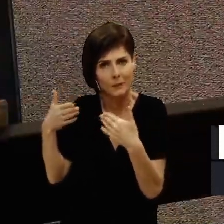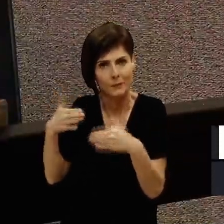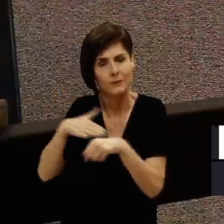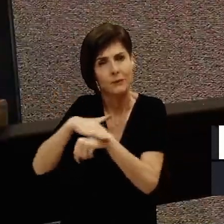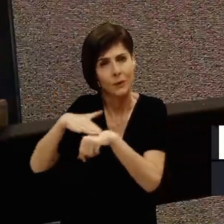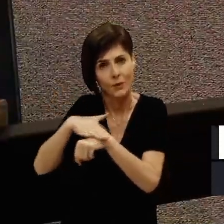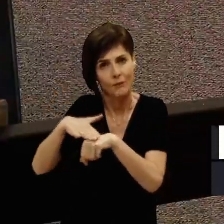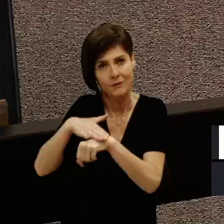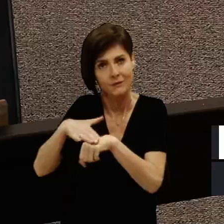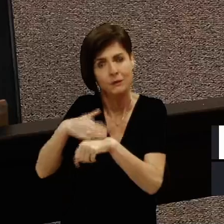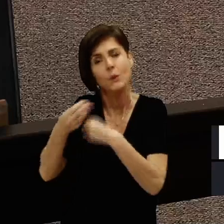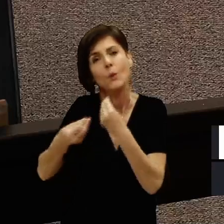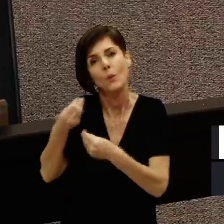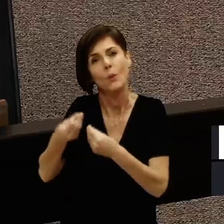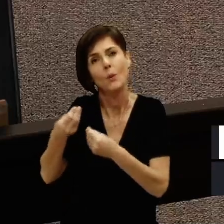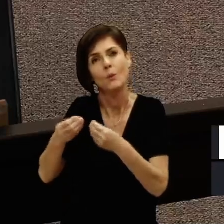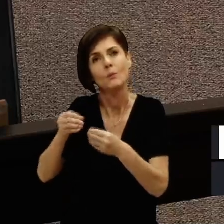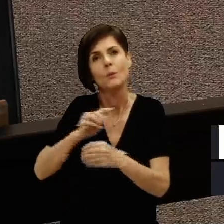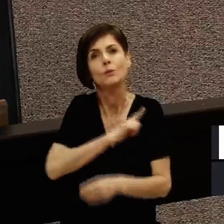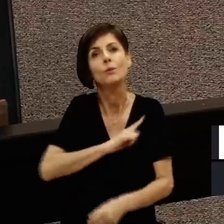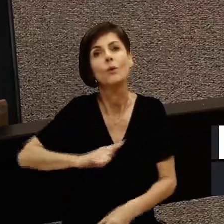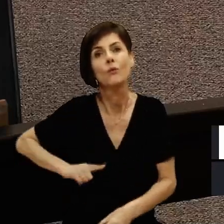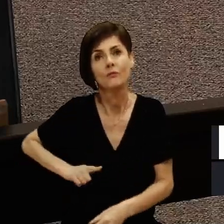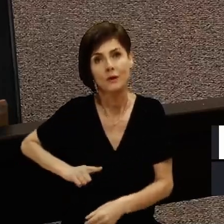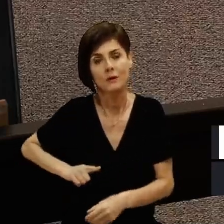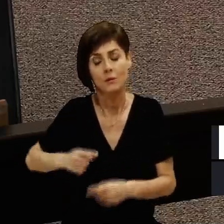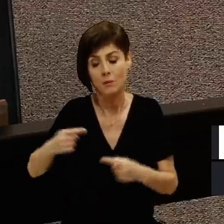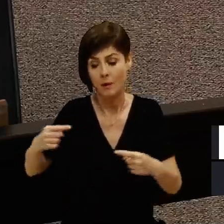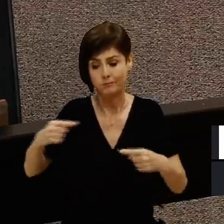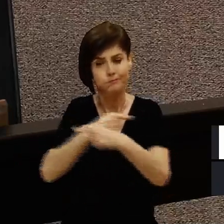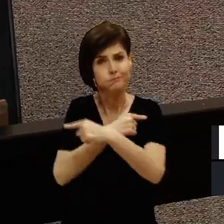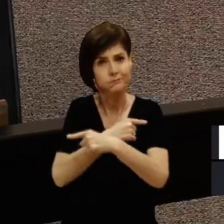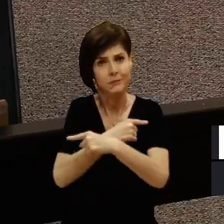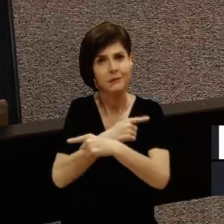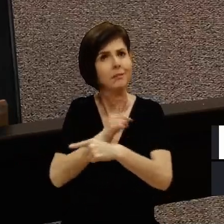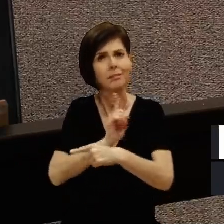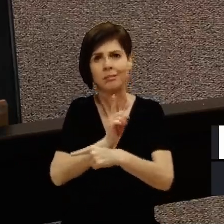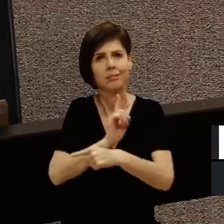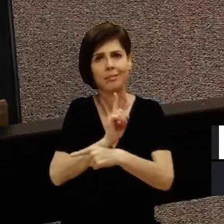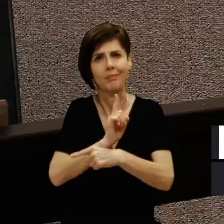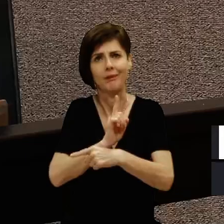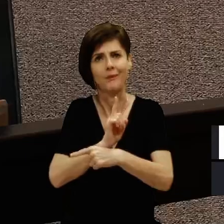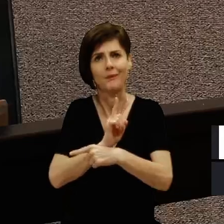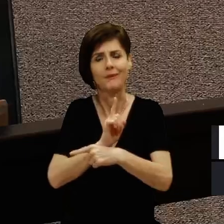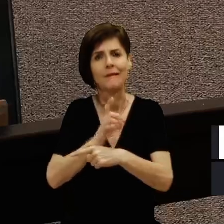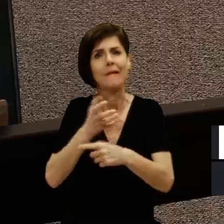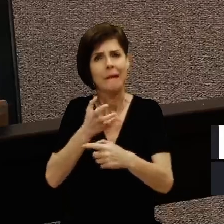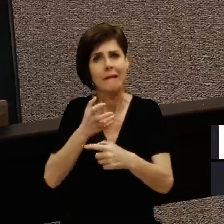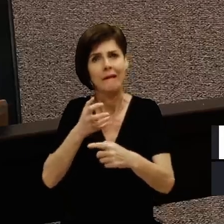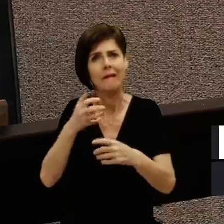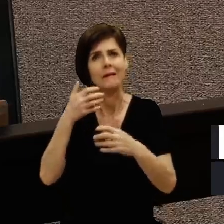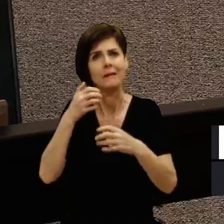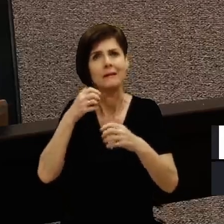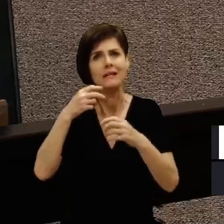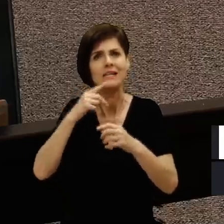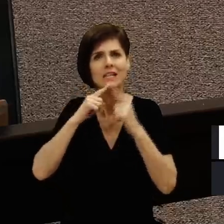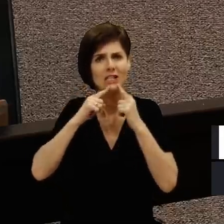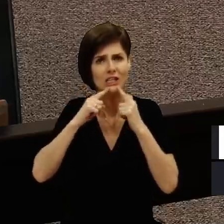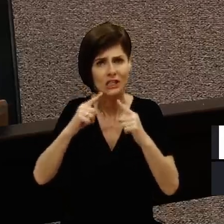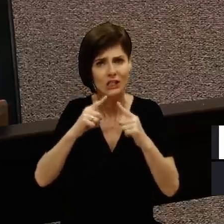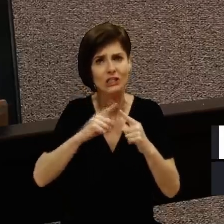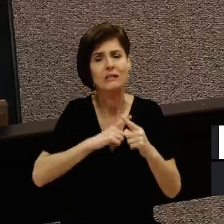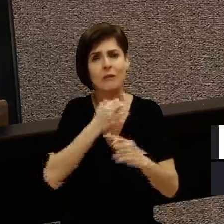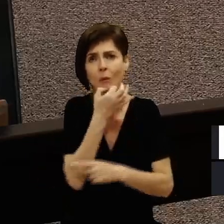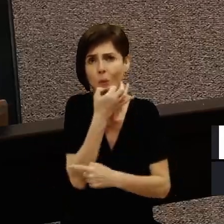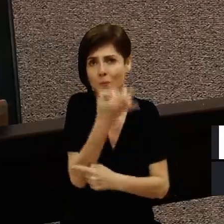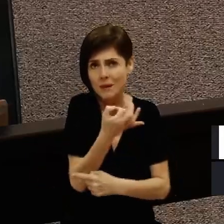da composição da questão do governo. A oposição, sempre que vem para essa casa com críticas, vem com